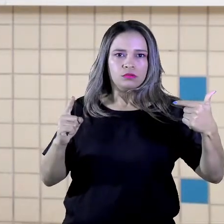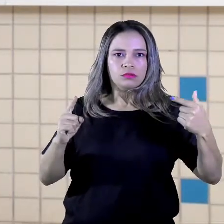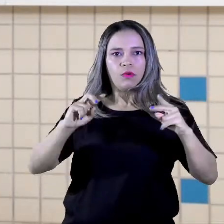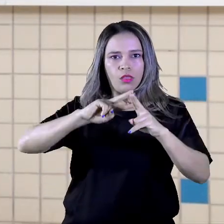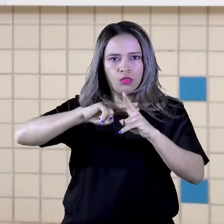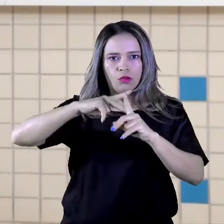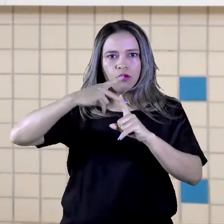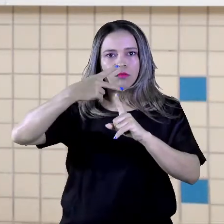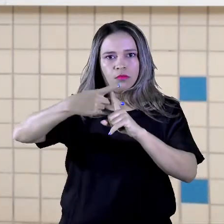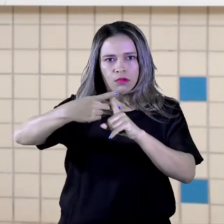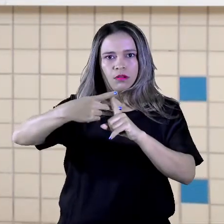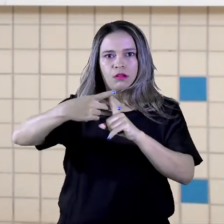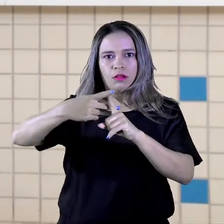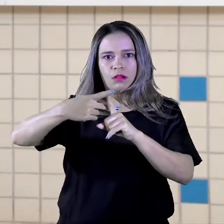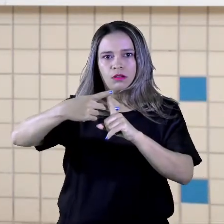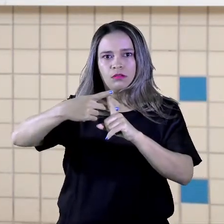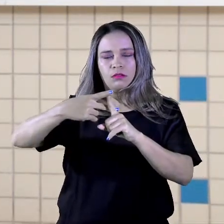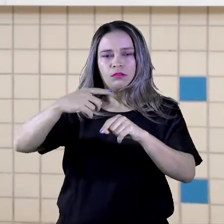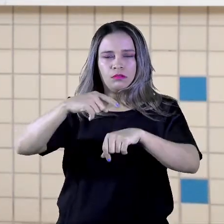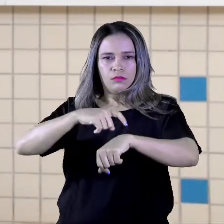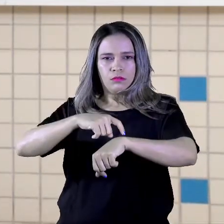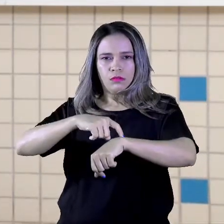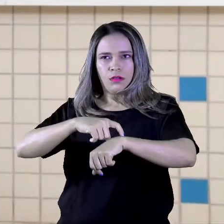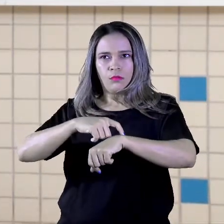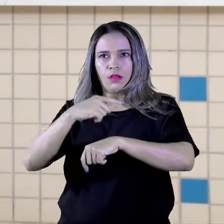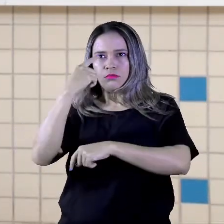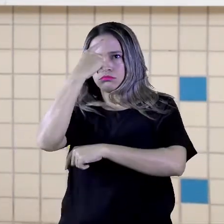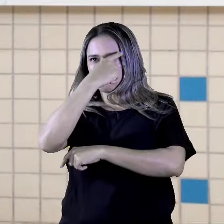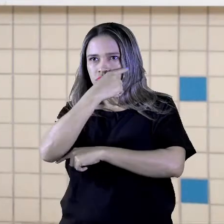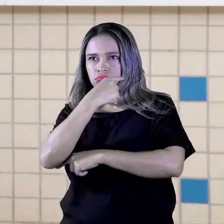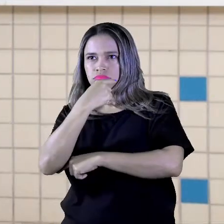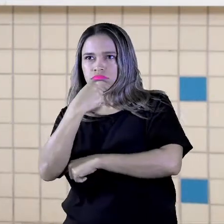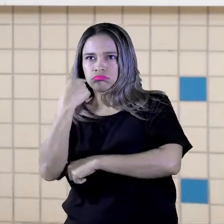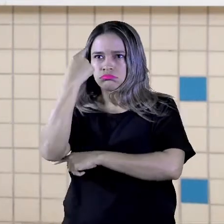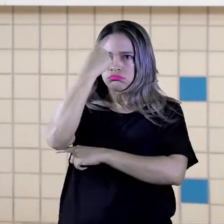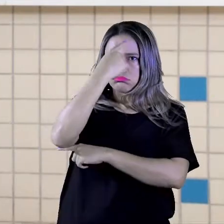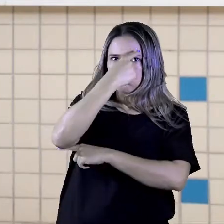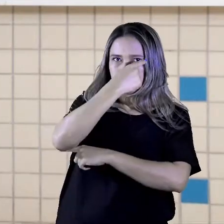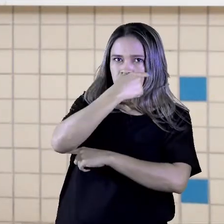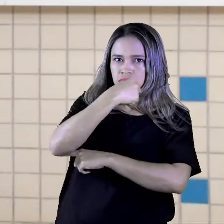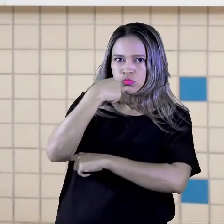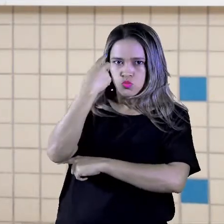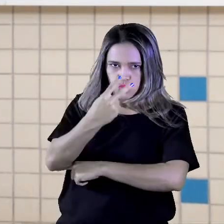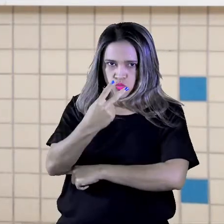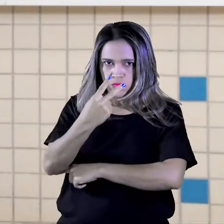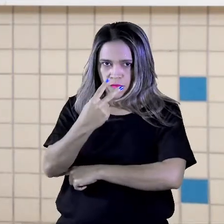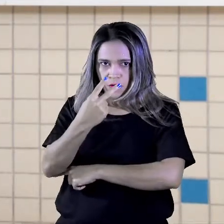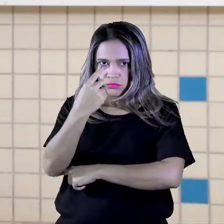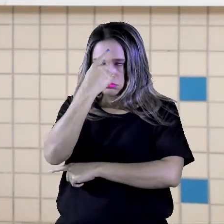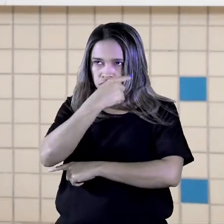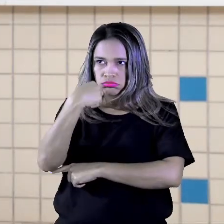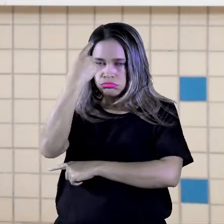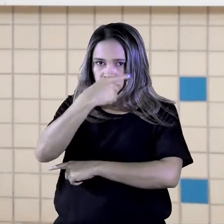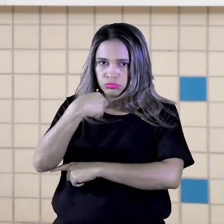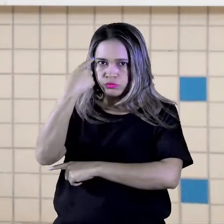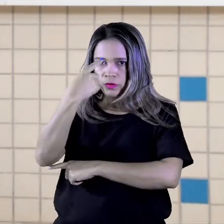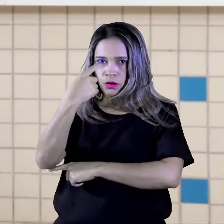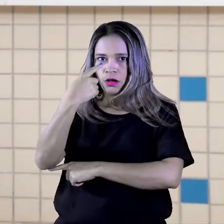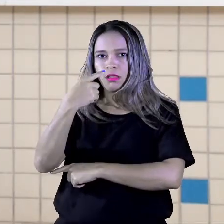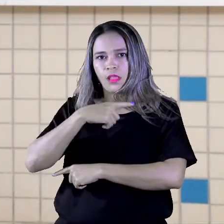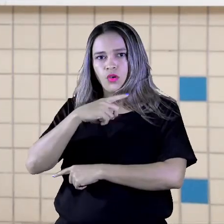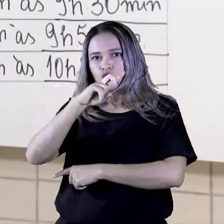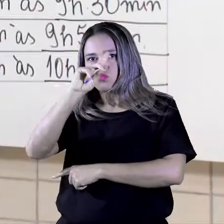tempo, nós temos o tempo de um dia, Quando ele dá 2 voltas, o ponteiro da hora dá 2 voltas, eu tenho um dia